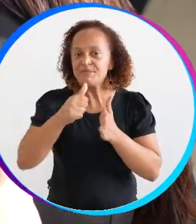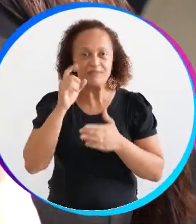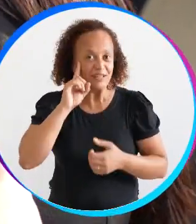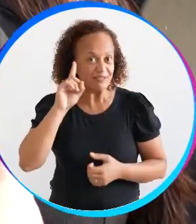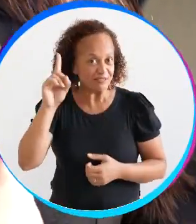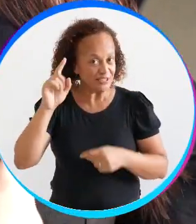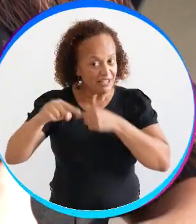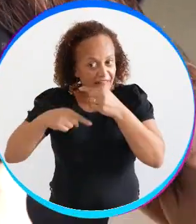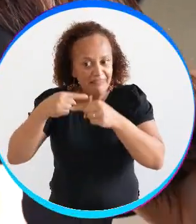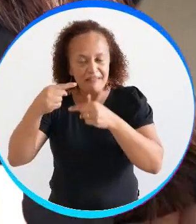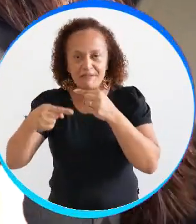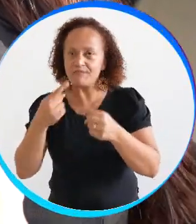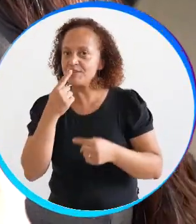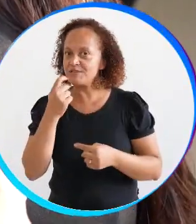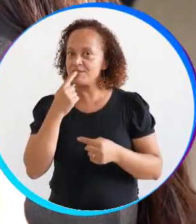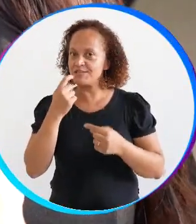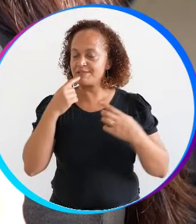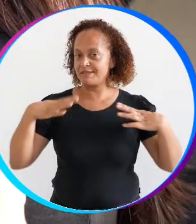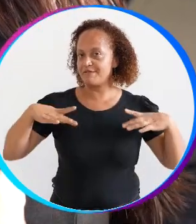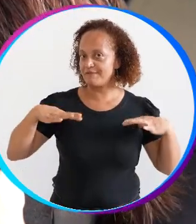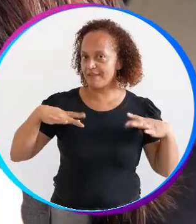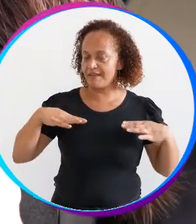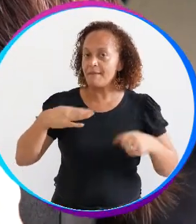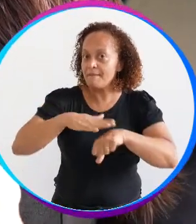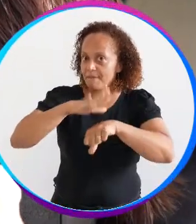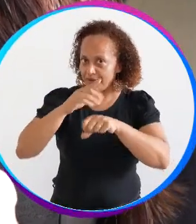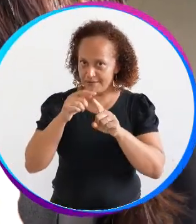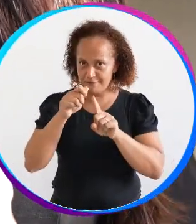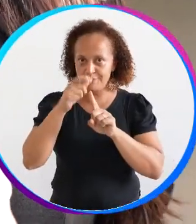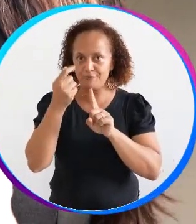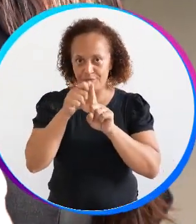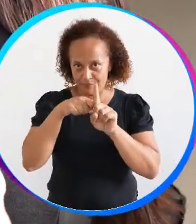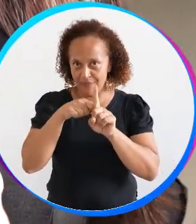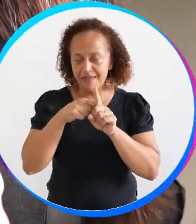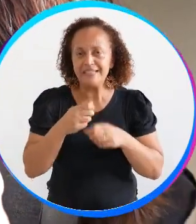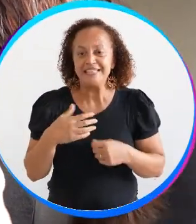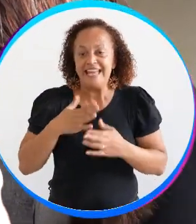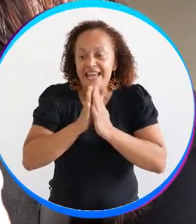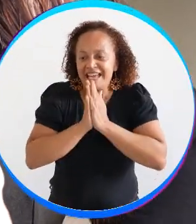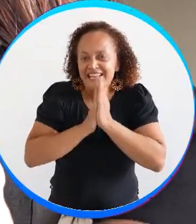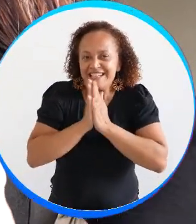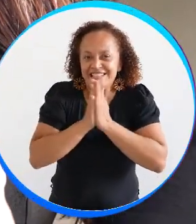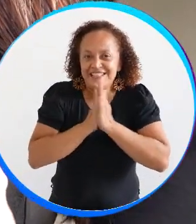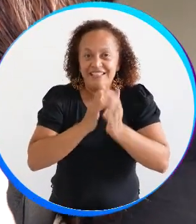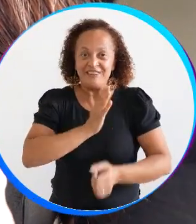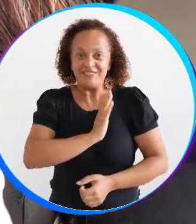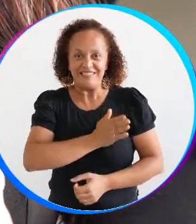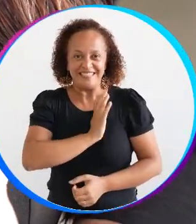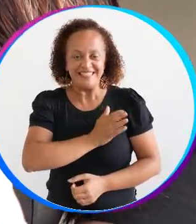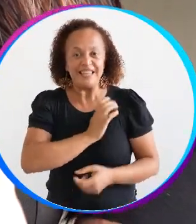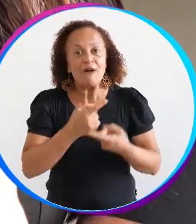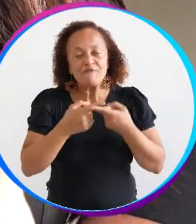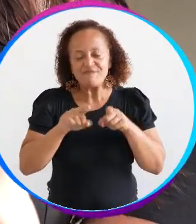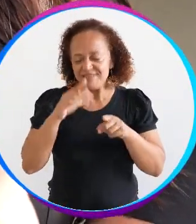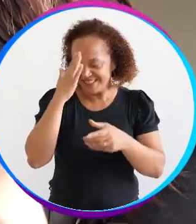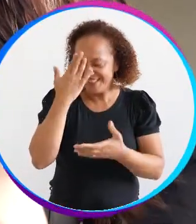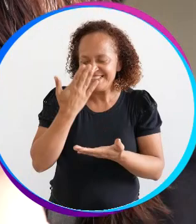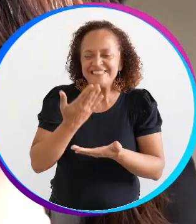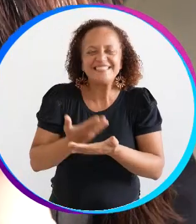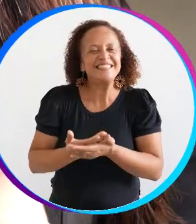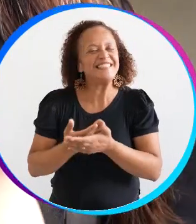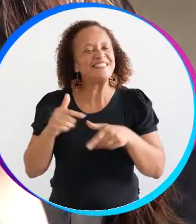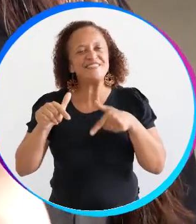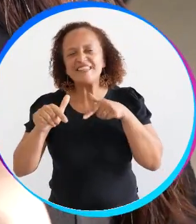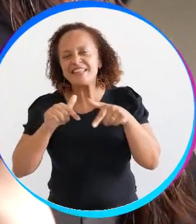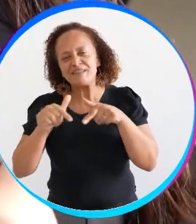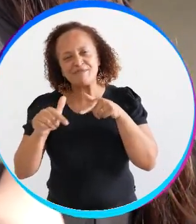Primeiro dia de aula, eles estão de férias há um mês e pouquinho, né? E aí a gente fica muito ansiosa, o coração fica na boca, mas a